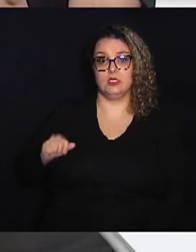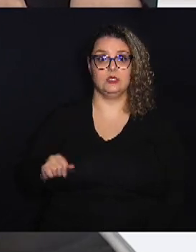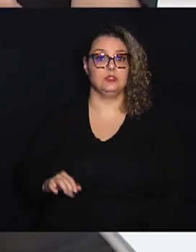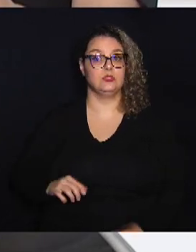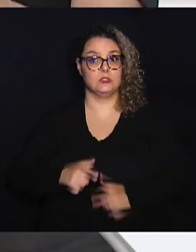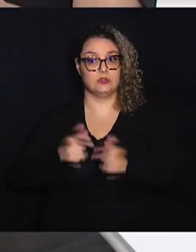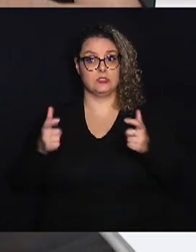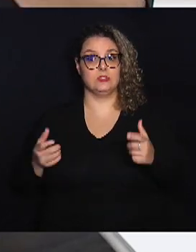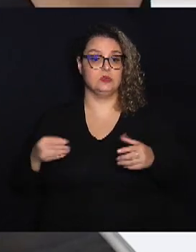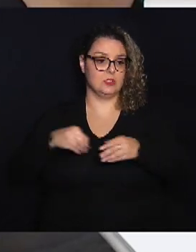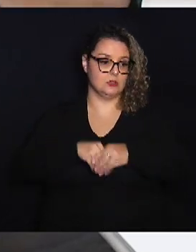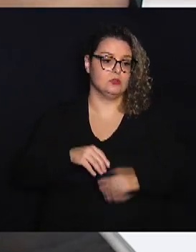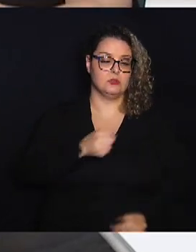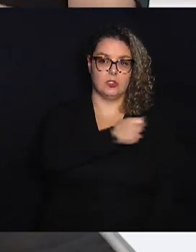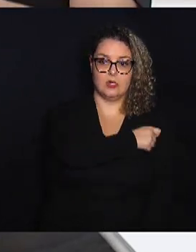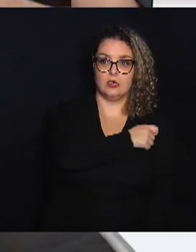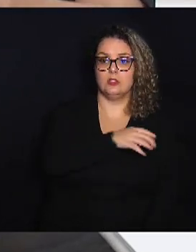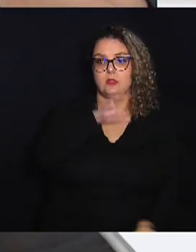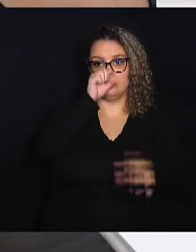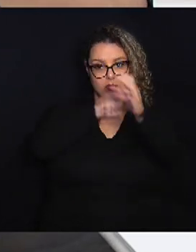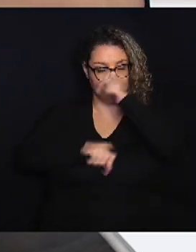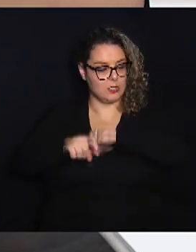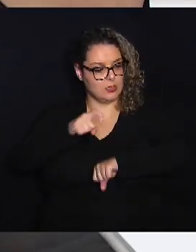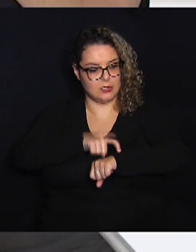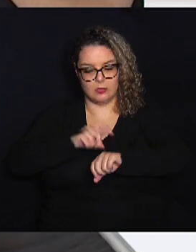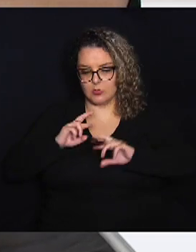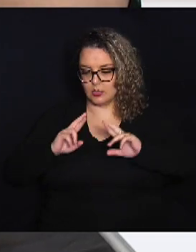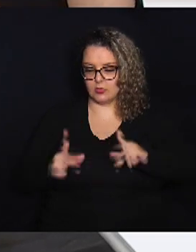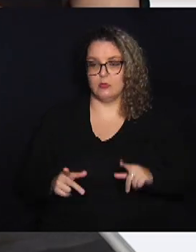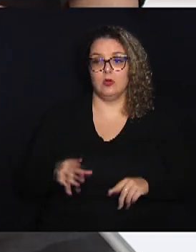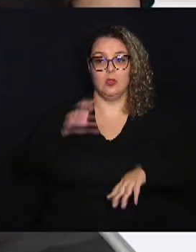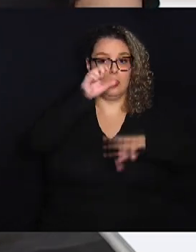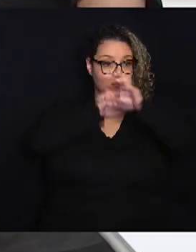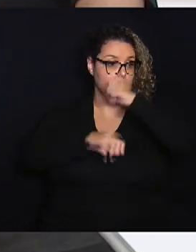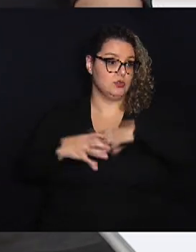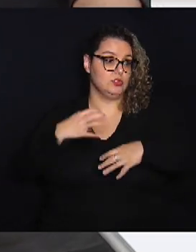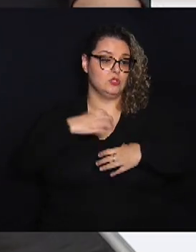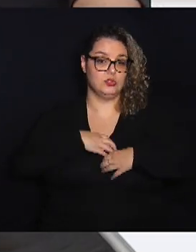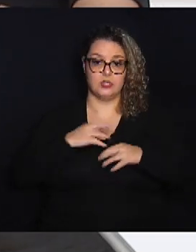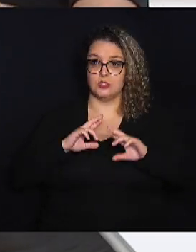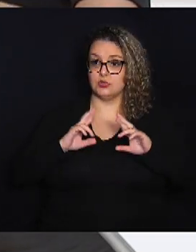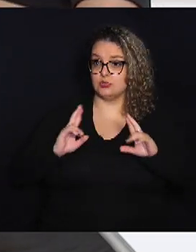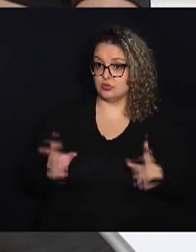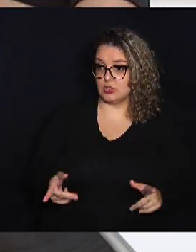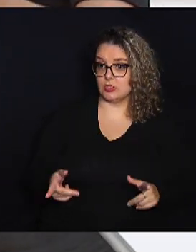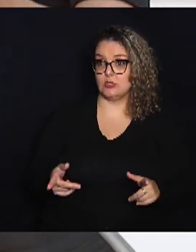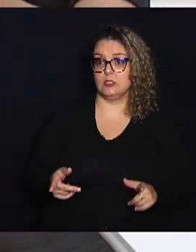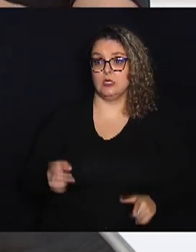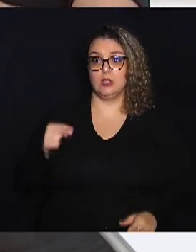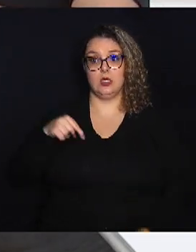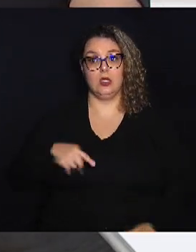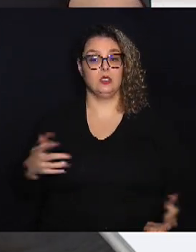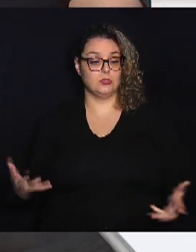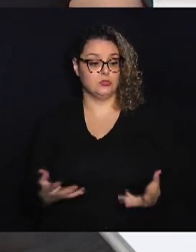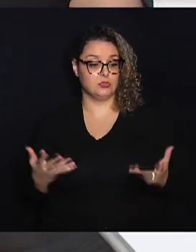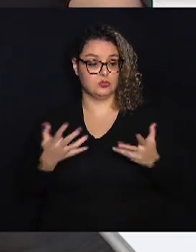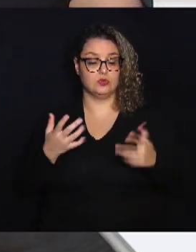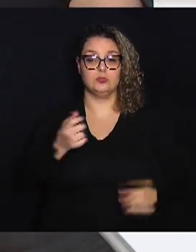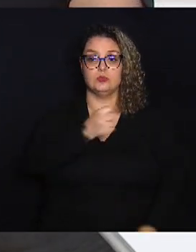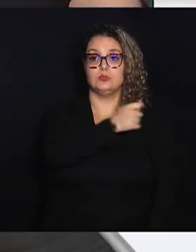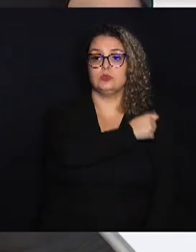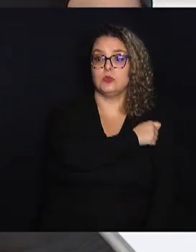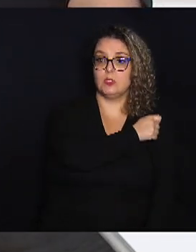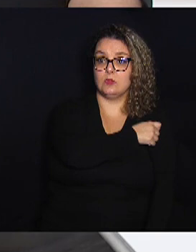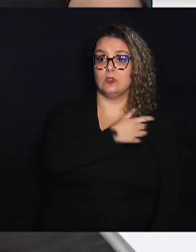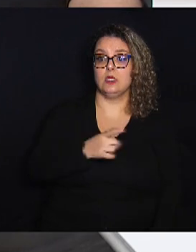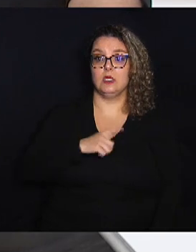alunos. Então, eles vão aprender em tempos diferentes, vão aprender de formas diferentes. Aqui a gente estimula muitos alunos a terem